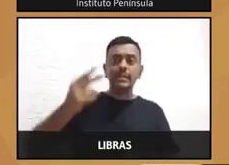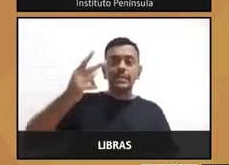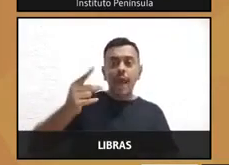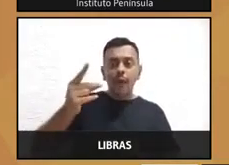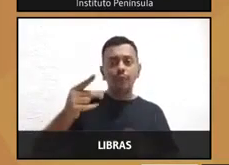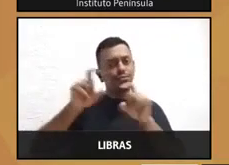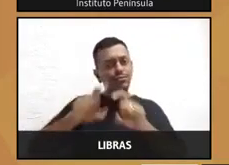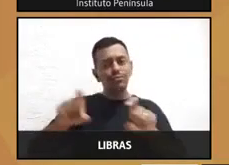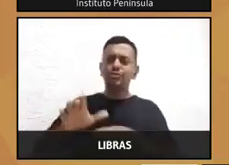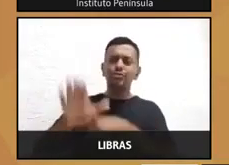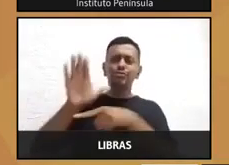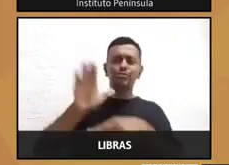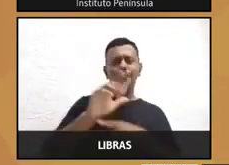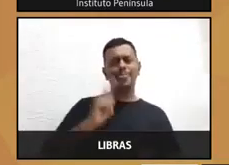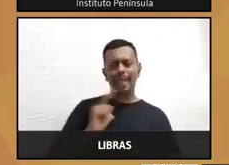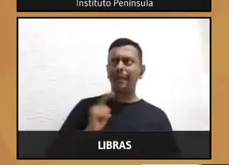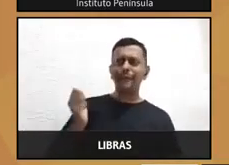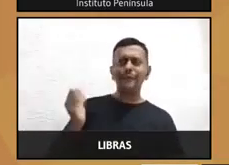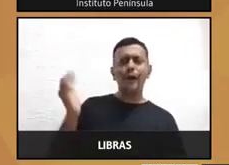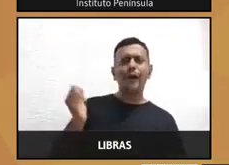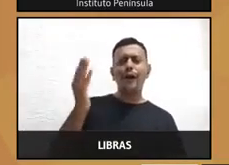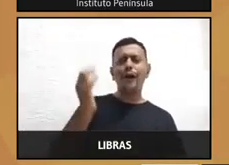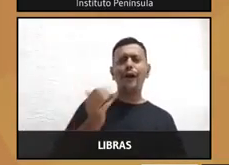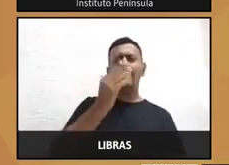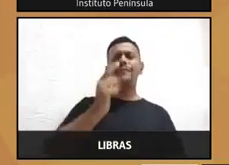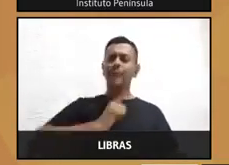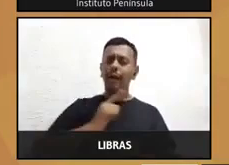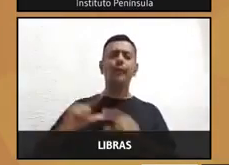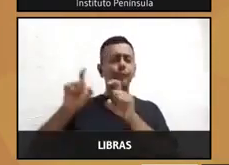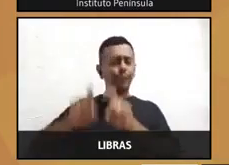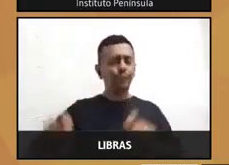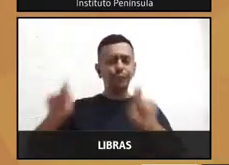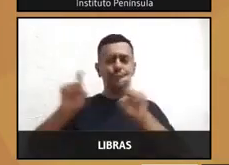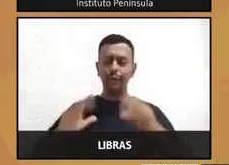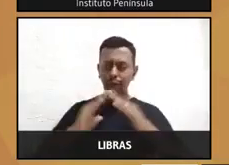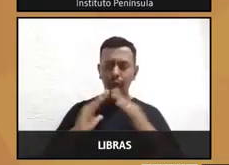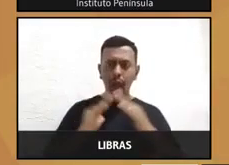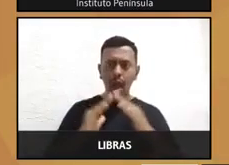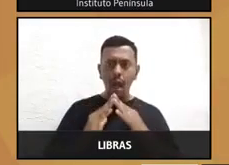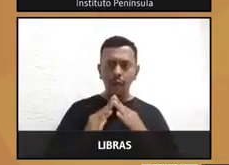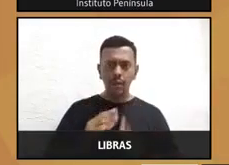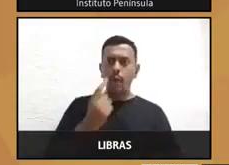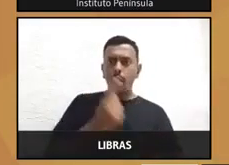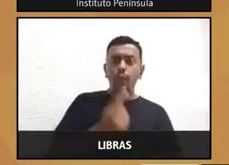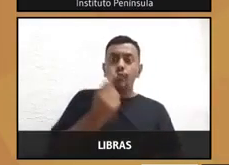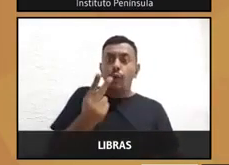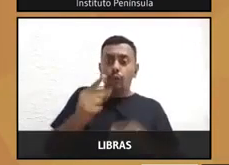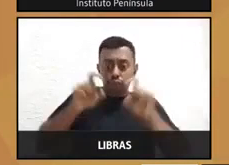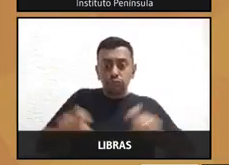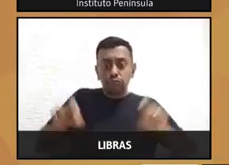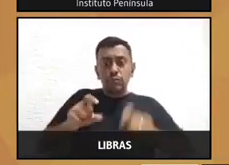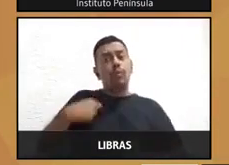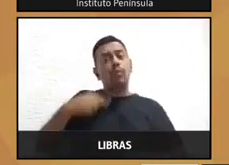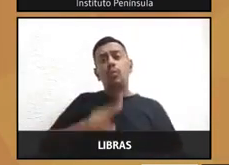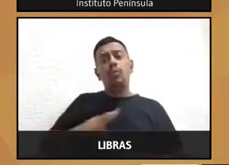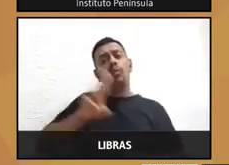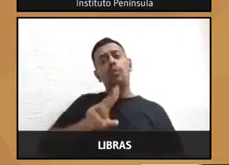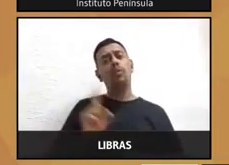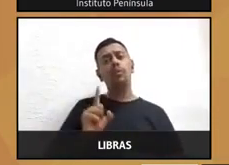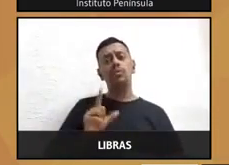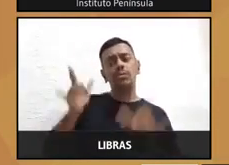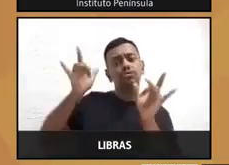vários computadores ou outros dispositivos dentro de casa que não utilizam, e essa é